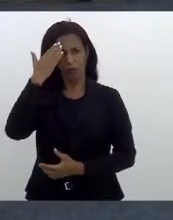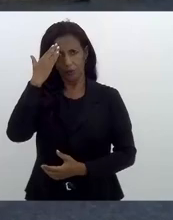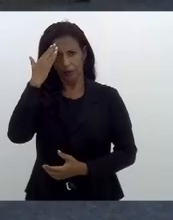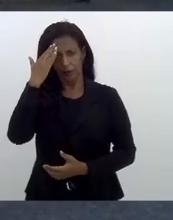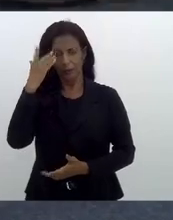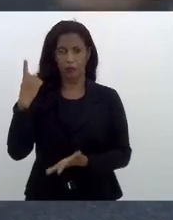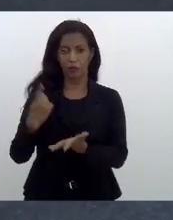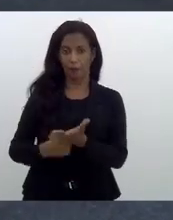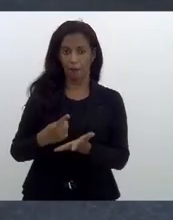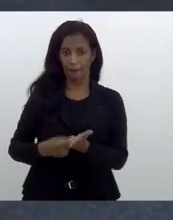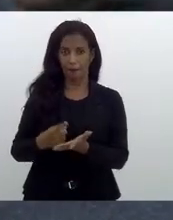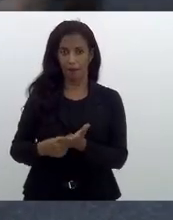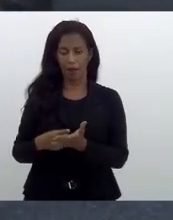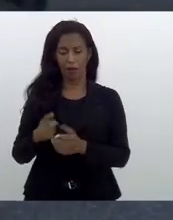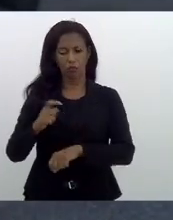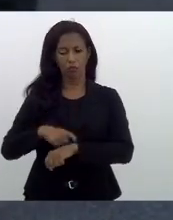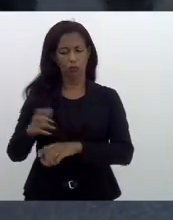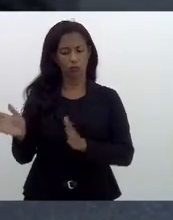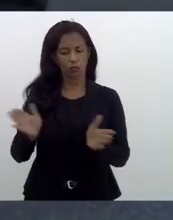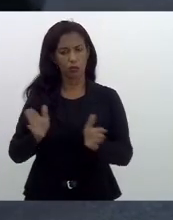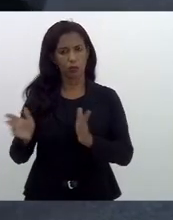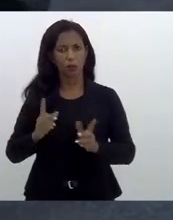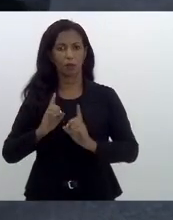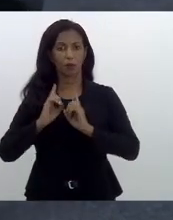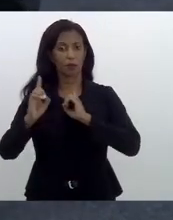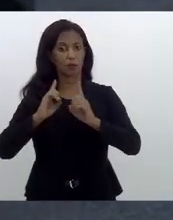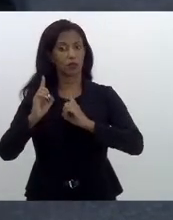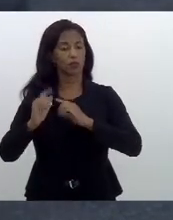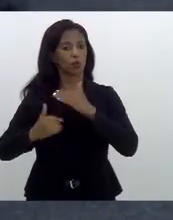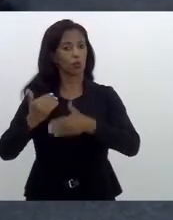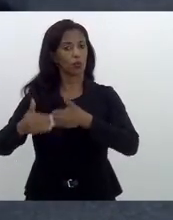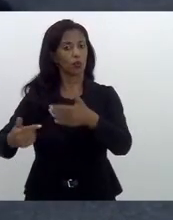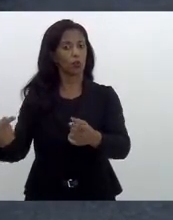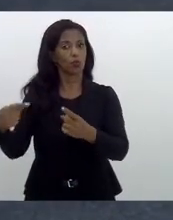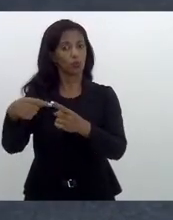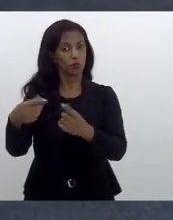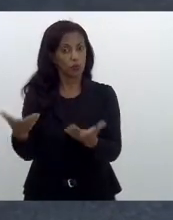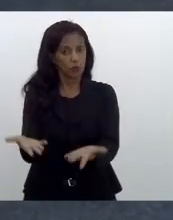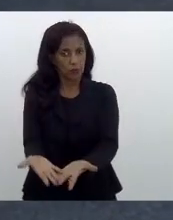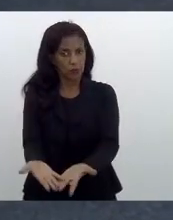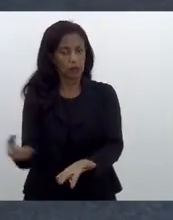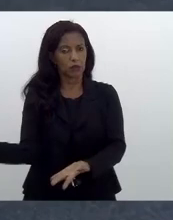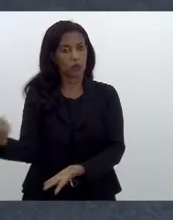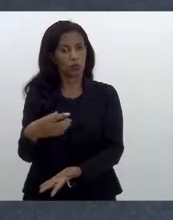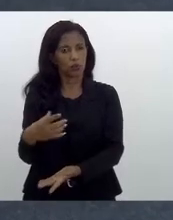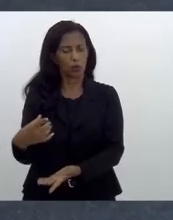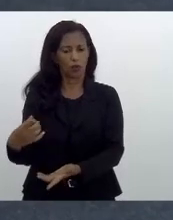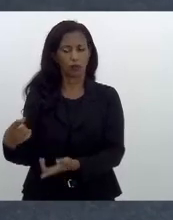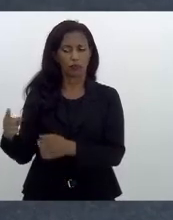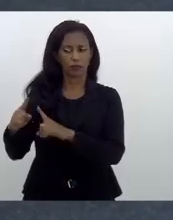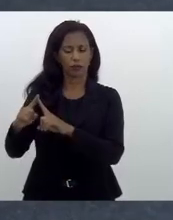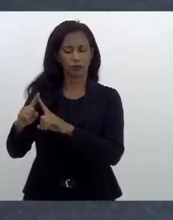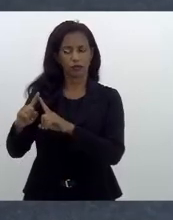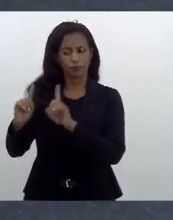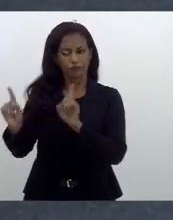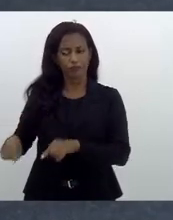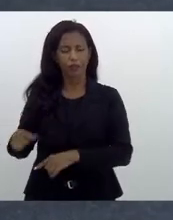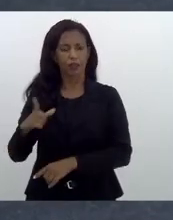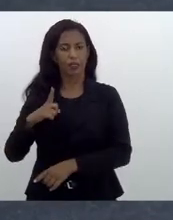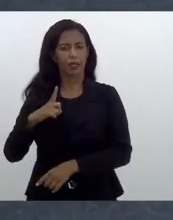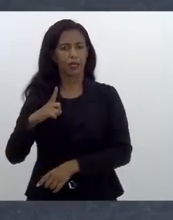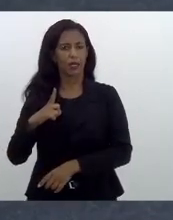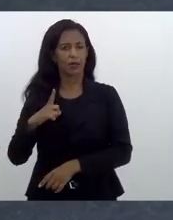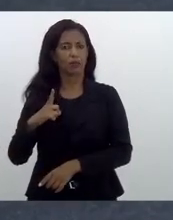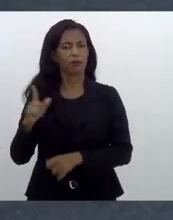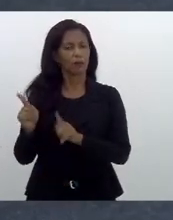um marco temporal para que essa discussão tenha continuidade e o nosso objetivo é isso é que os novos servidores tenham a perspectiva de